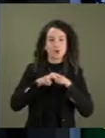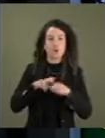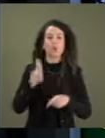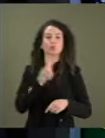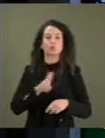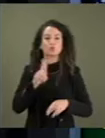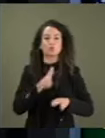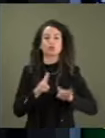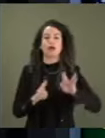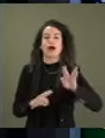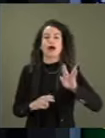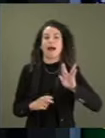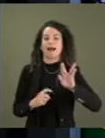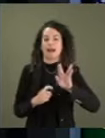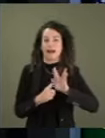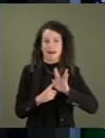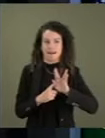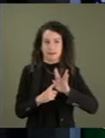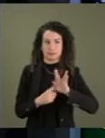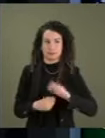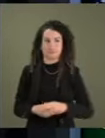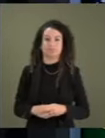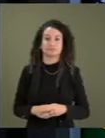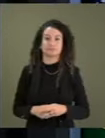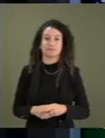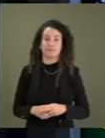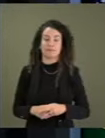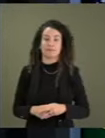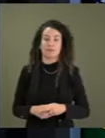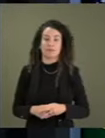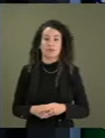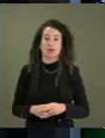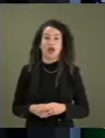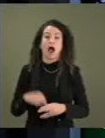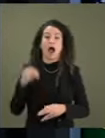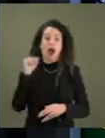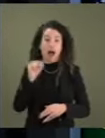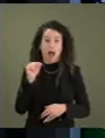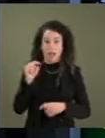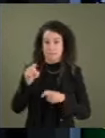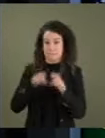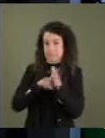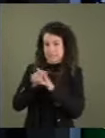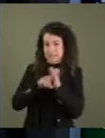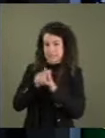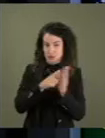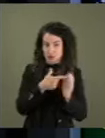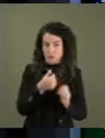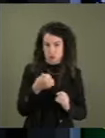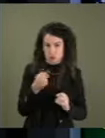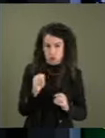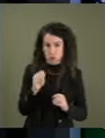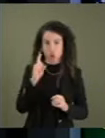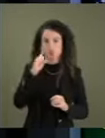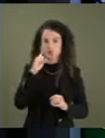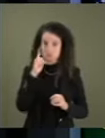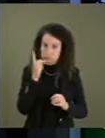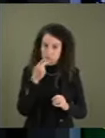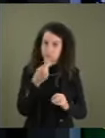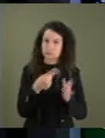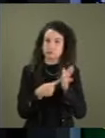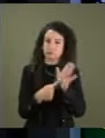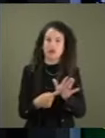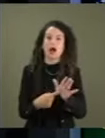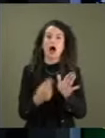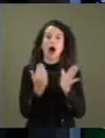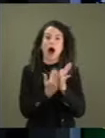de 2018, uma grande pesquisa constatou um aumento de doenças mentais